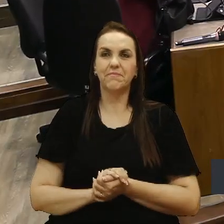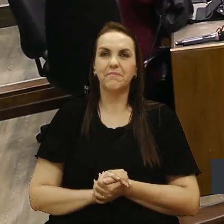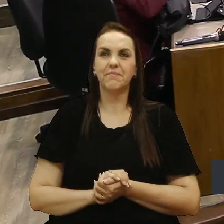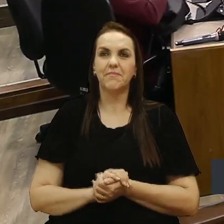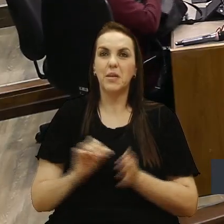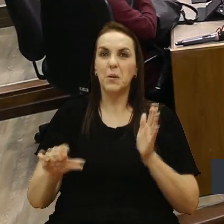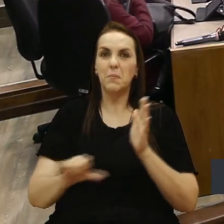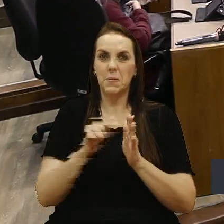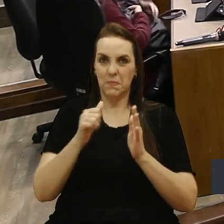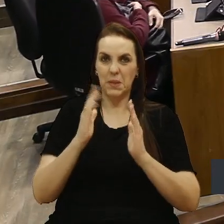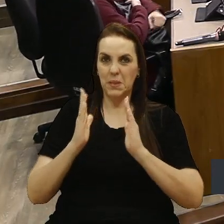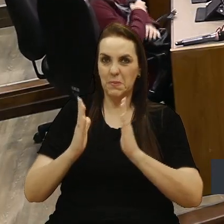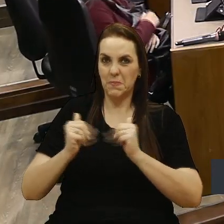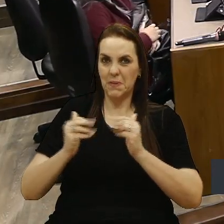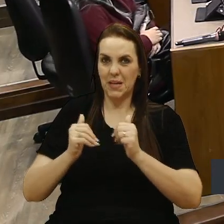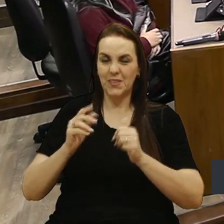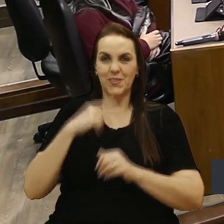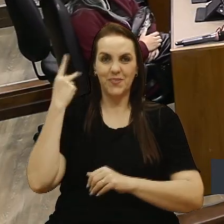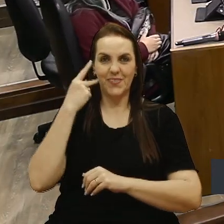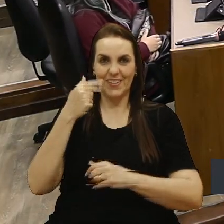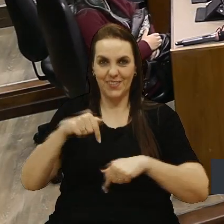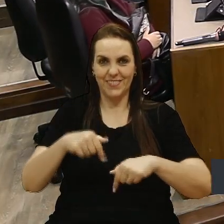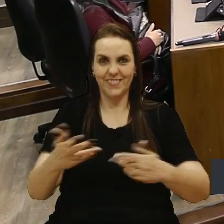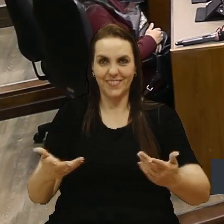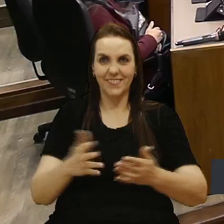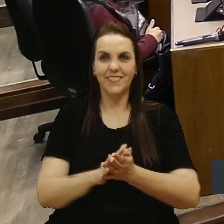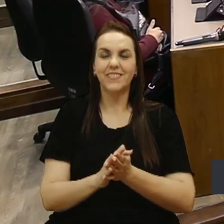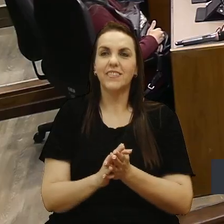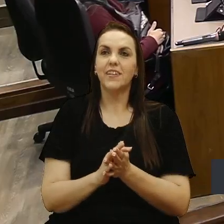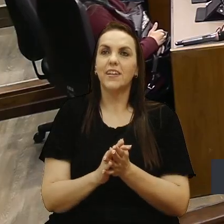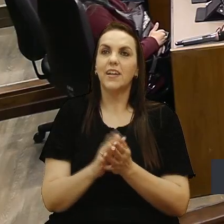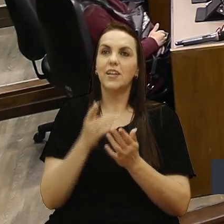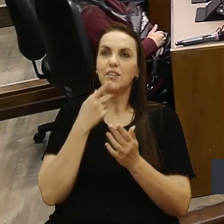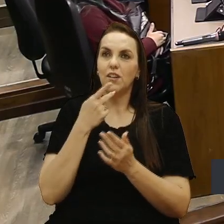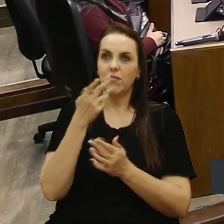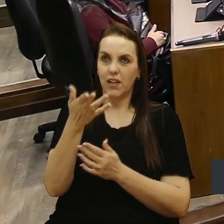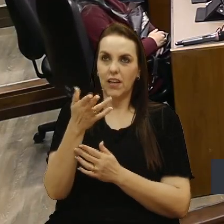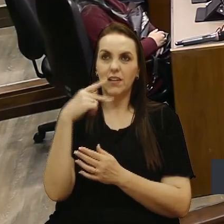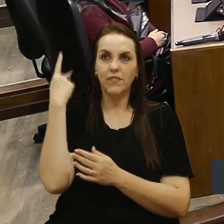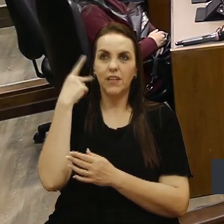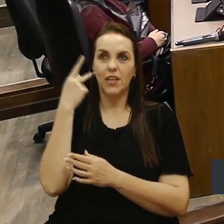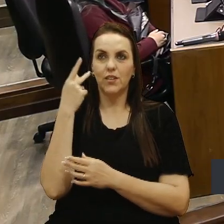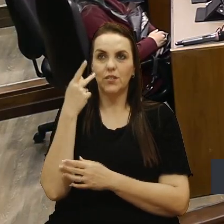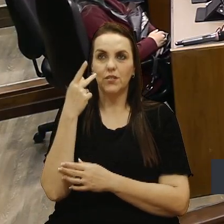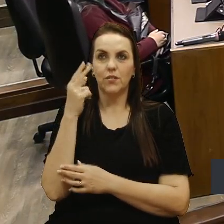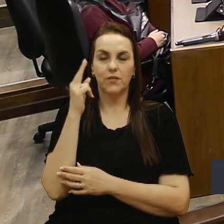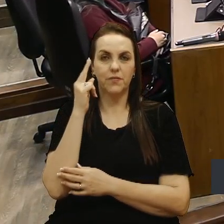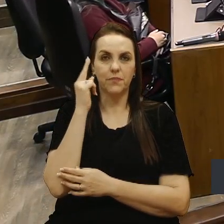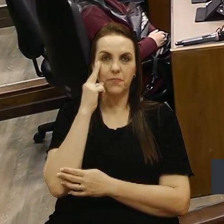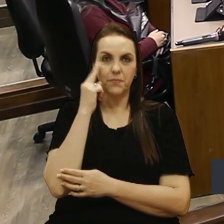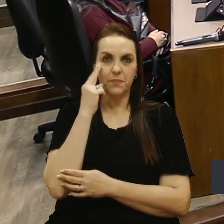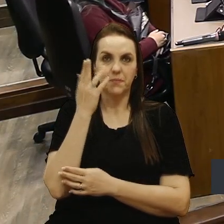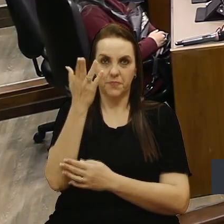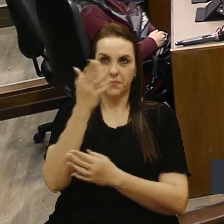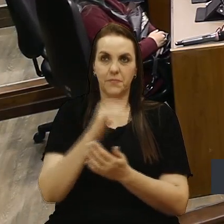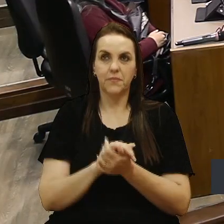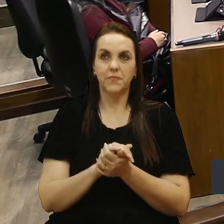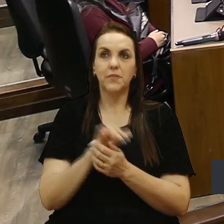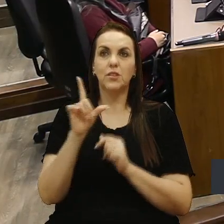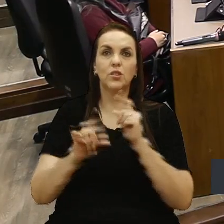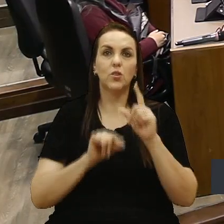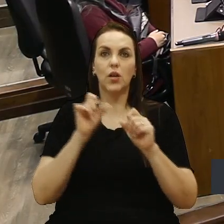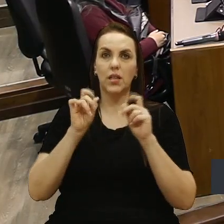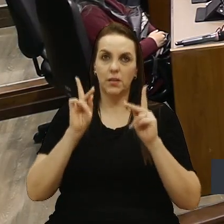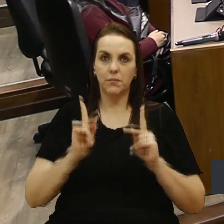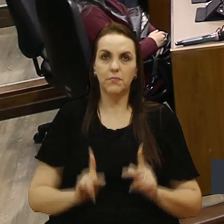peço como vereador aqui, né? Então, bem rapidinho, só contemplar, dizer, vereador Fantinel, que se fosse para escolher uma pessoa para votar